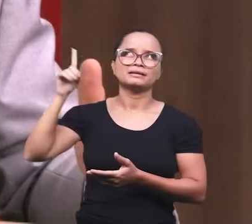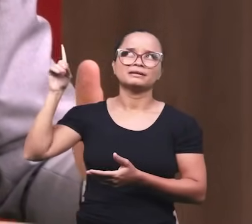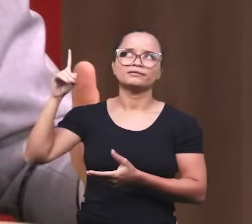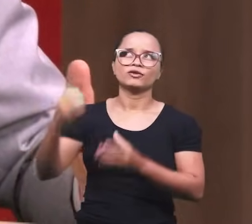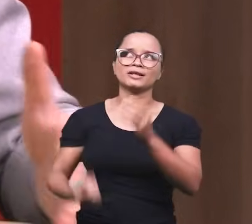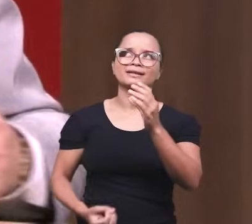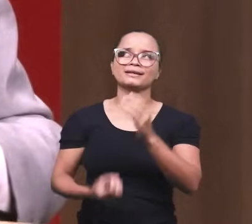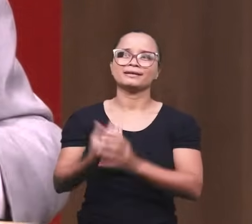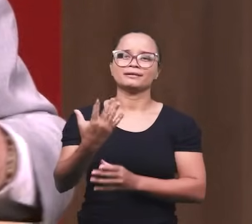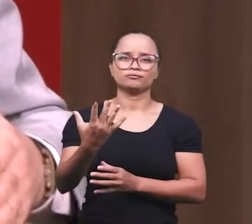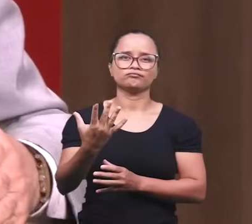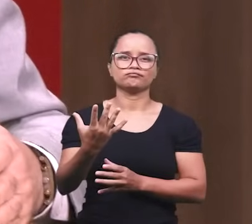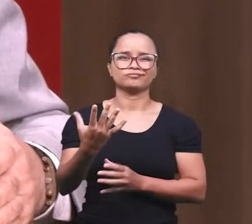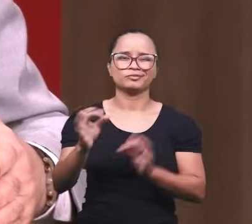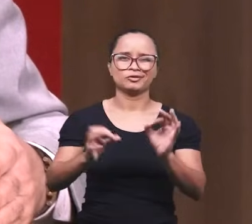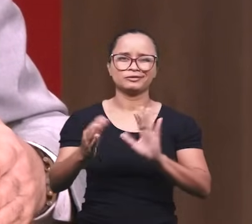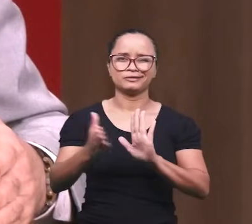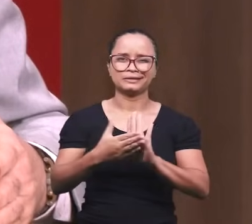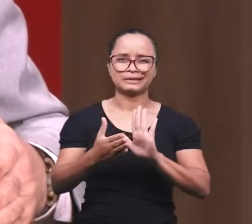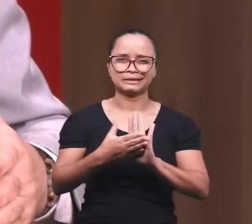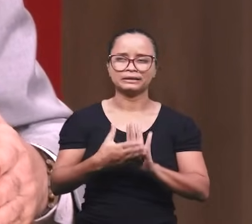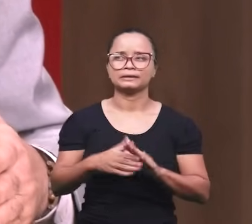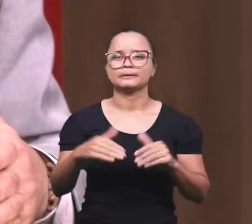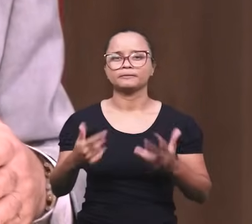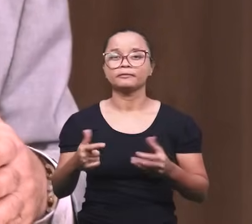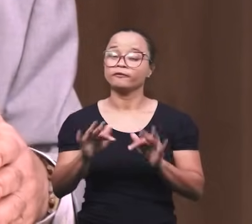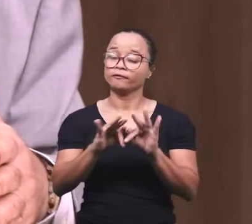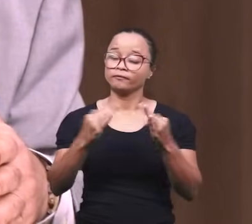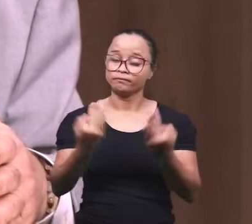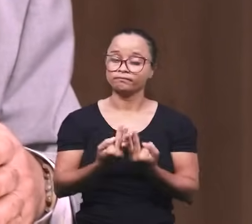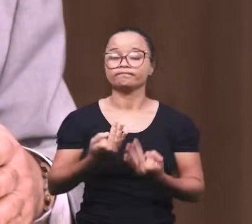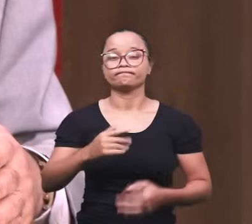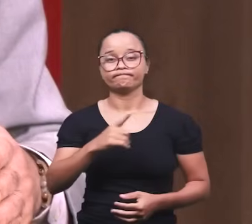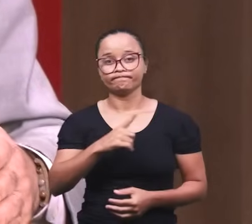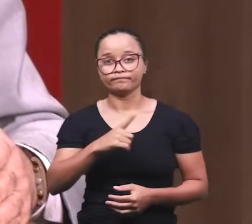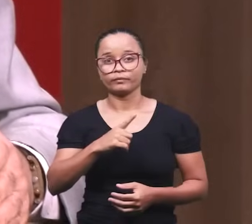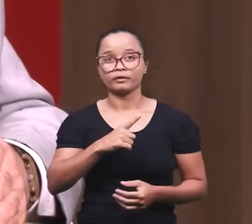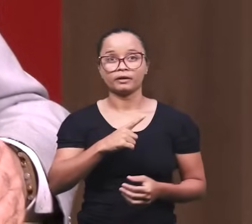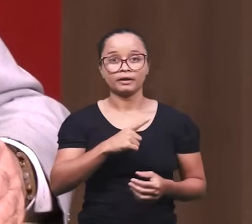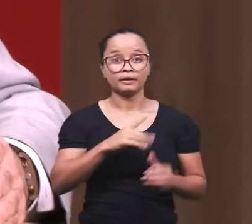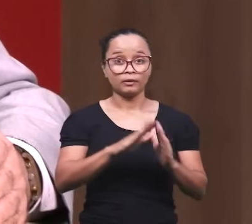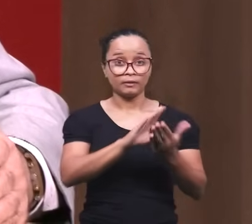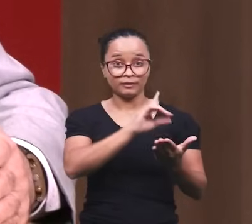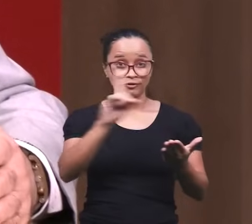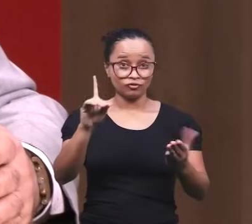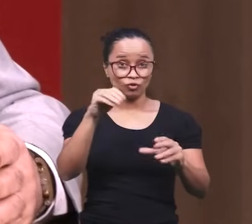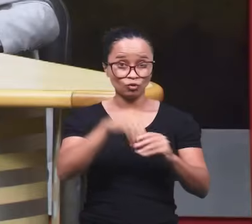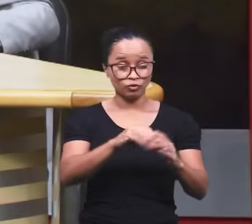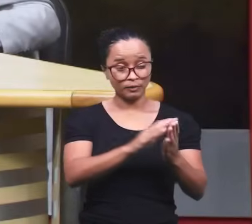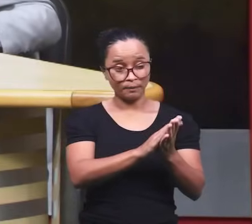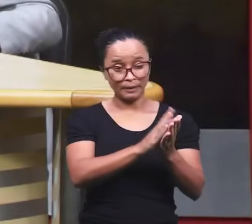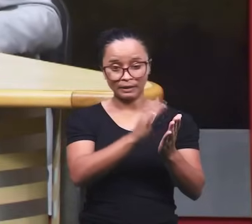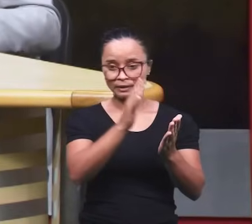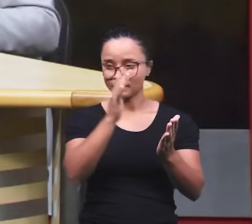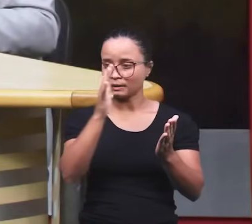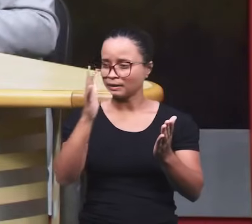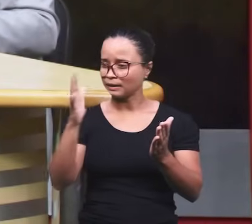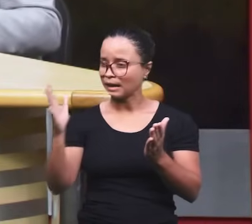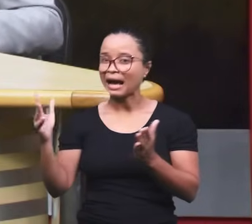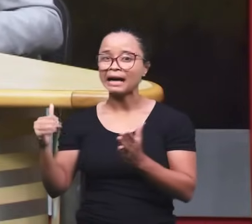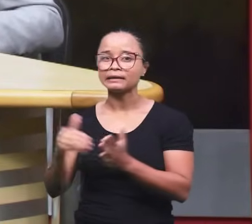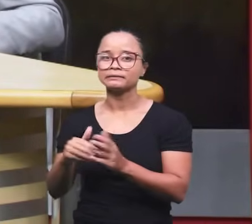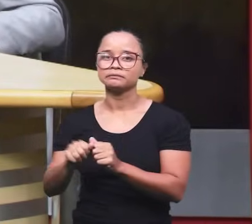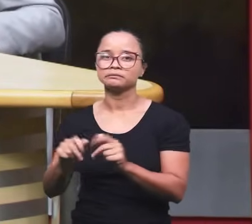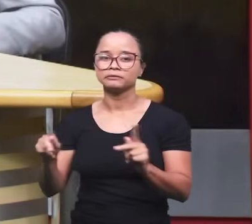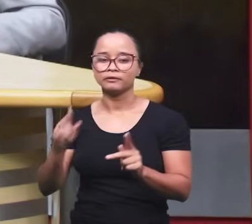projeto criador a família estava presente e nós vemos esse contexto ao longo de toda a palavra né eu